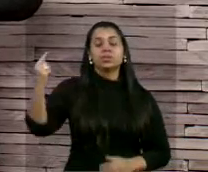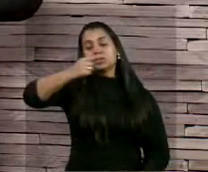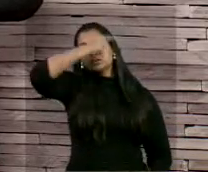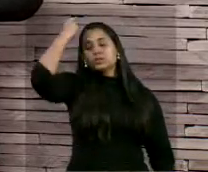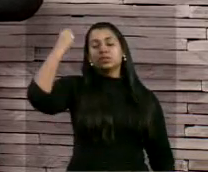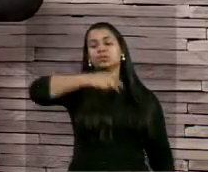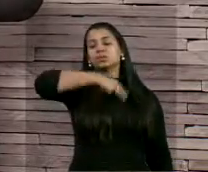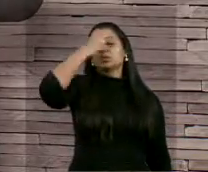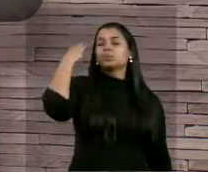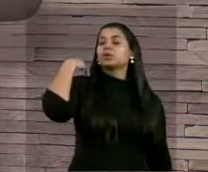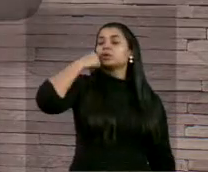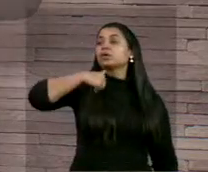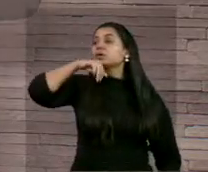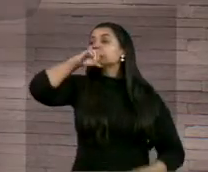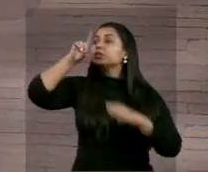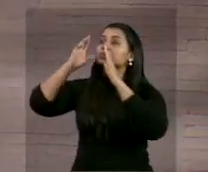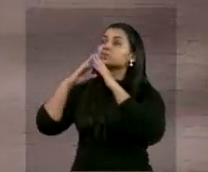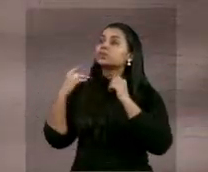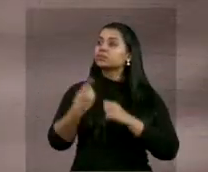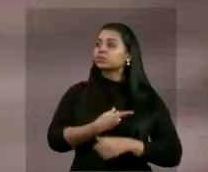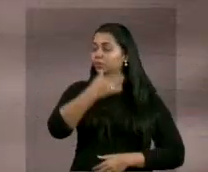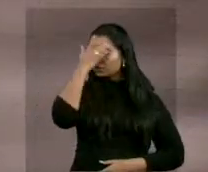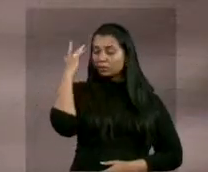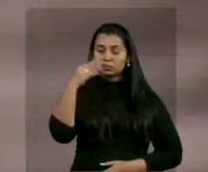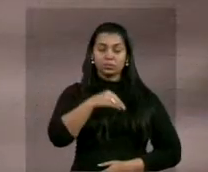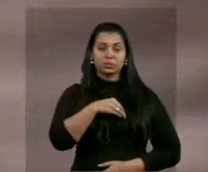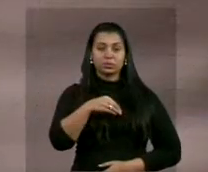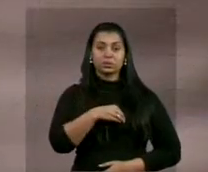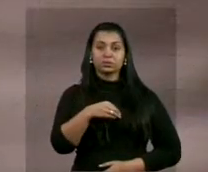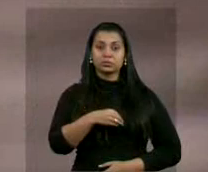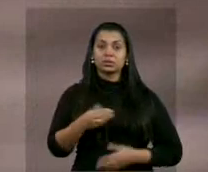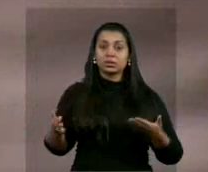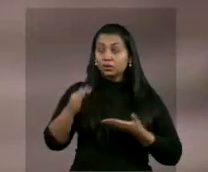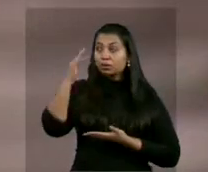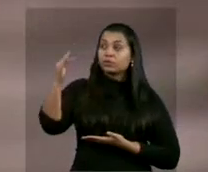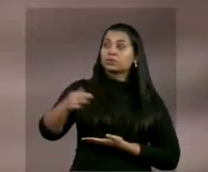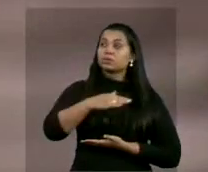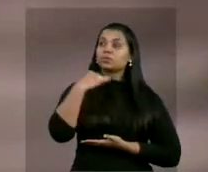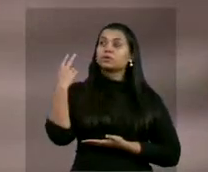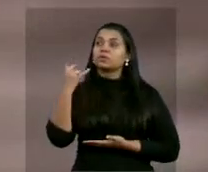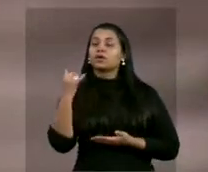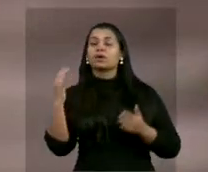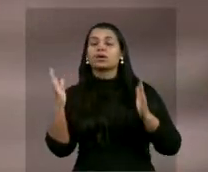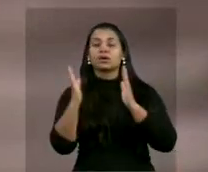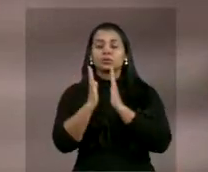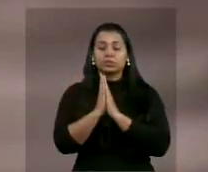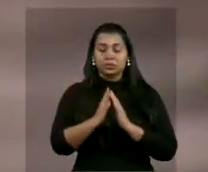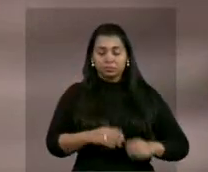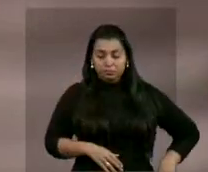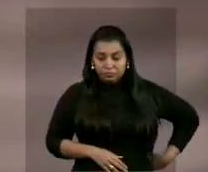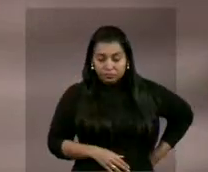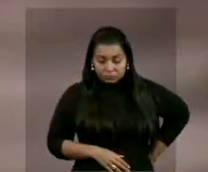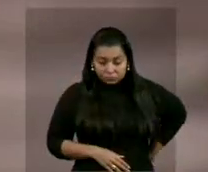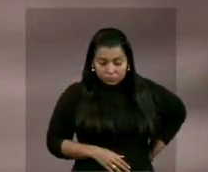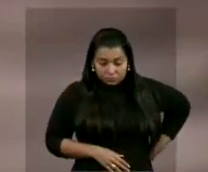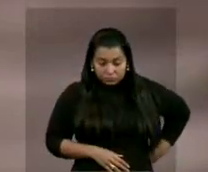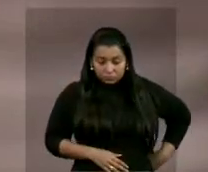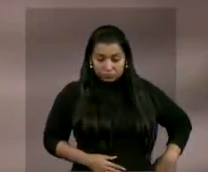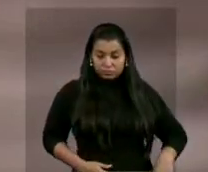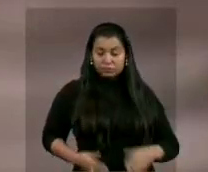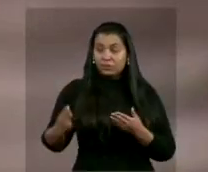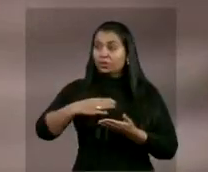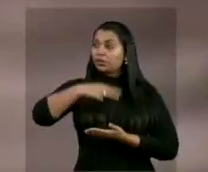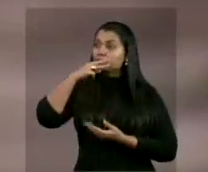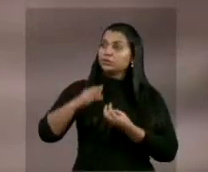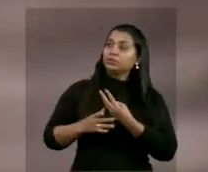Jesus. Santa Maria, Mãe de Deus, rogai por nós, pecadores, agora e na hora de nossa morte.